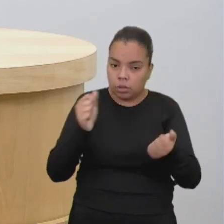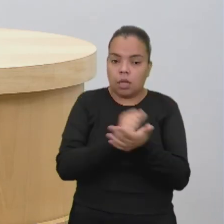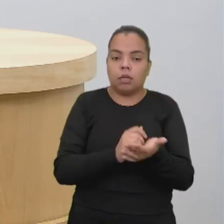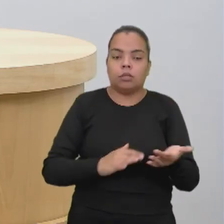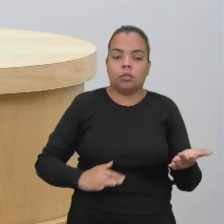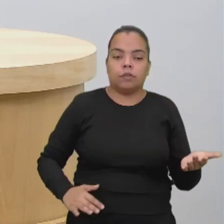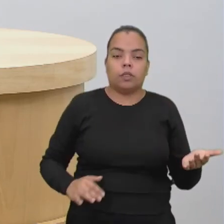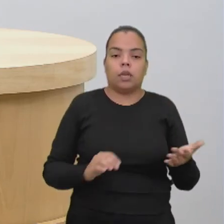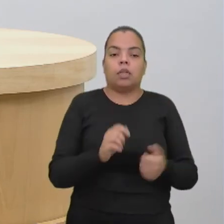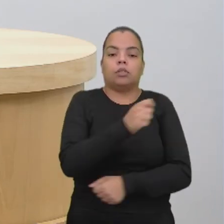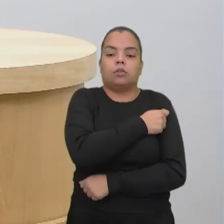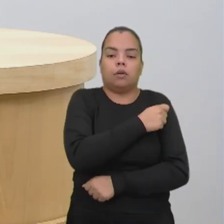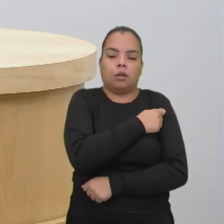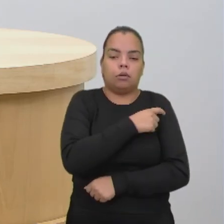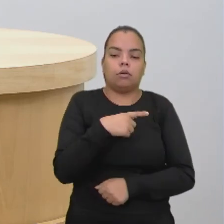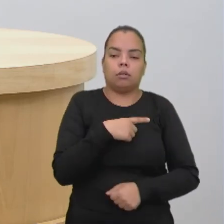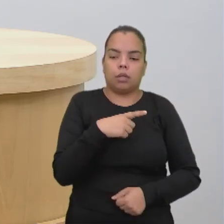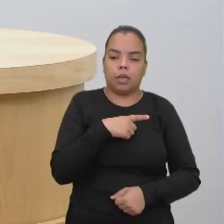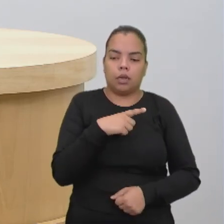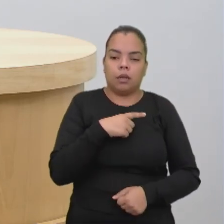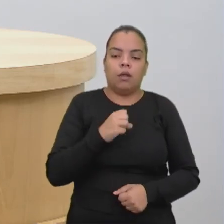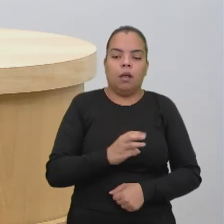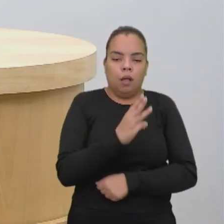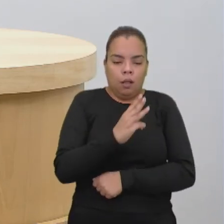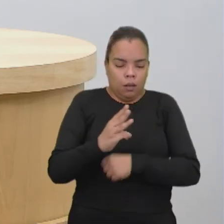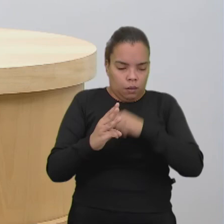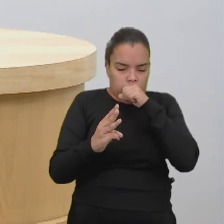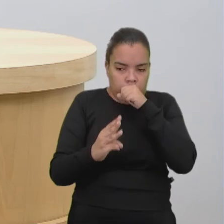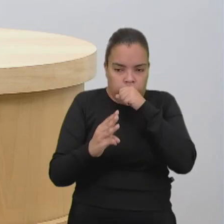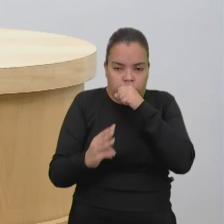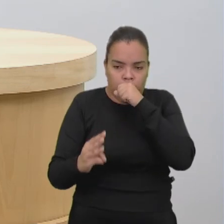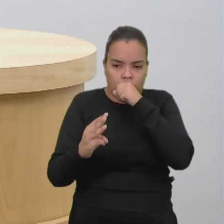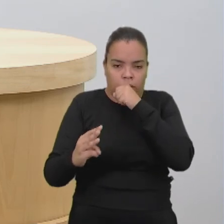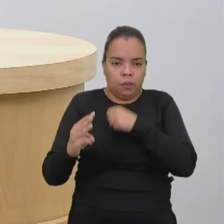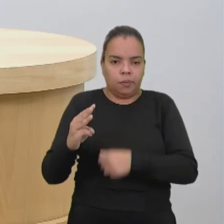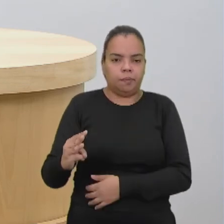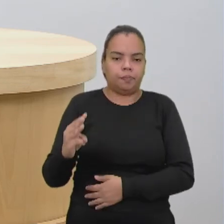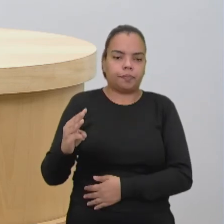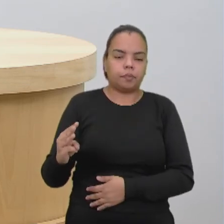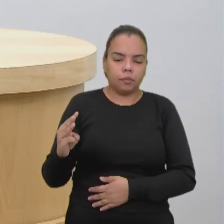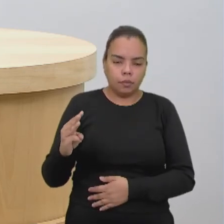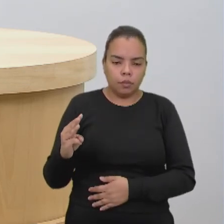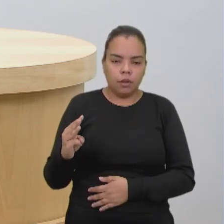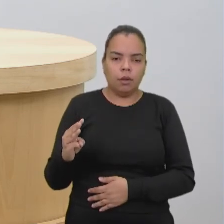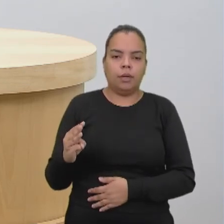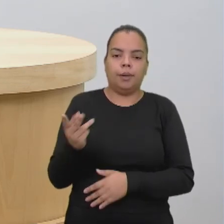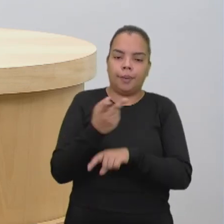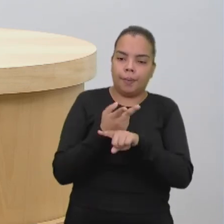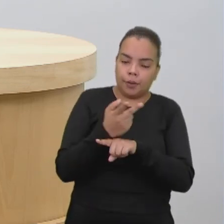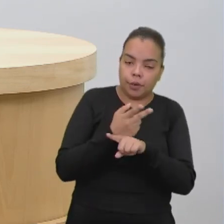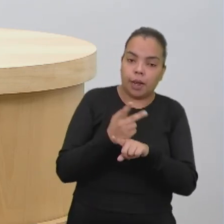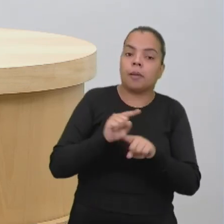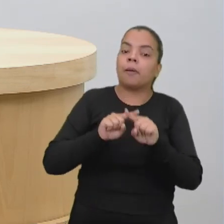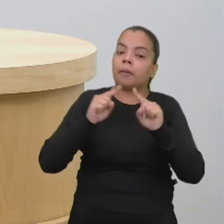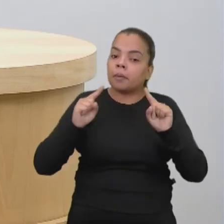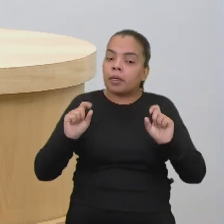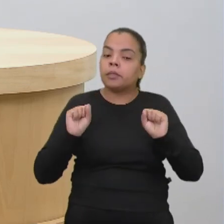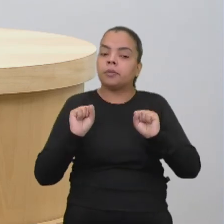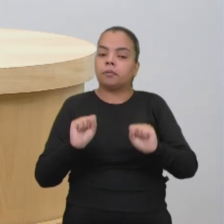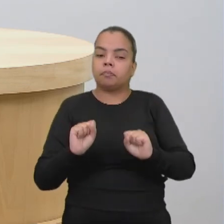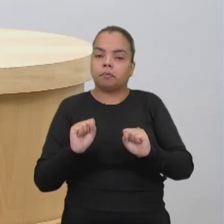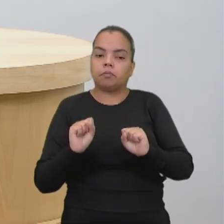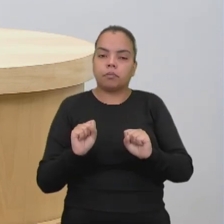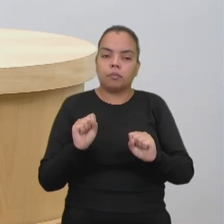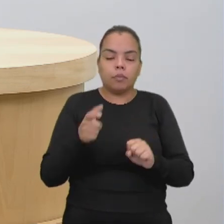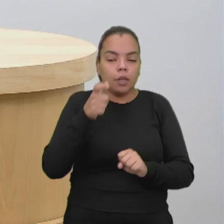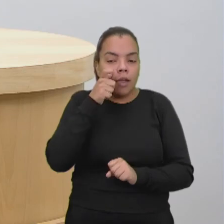o aluno tem, logicamente, os sites para procurar, como sugestões do mapa, mas também ele pode rever as